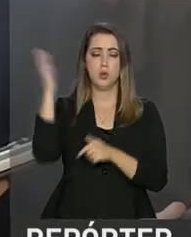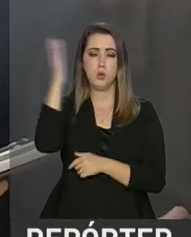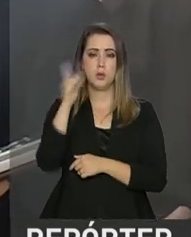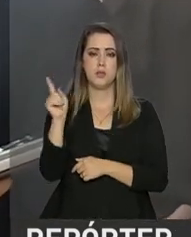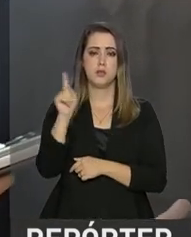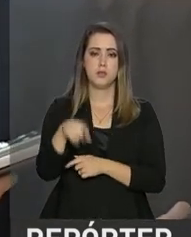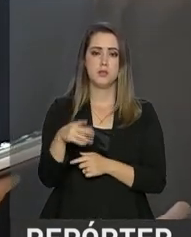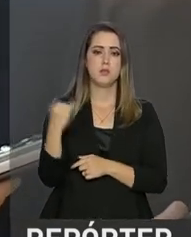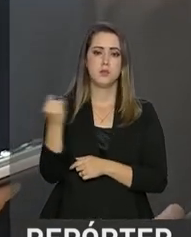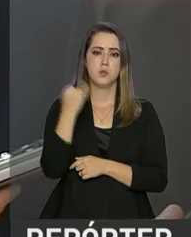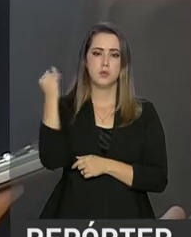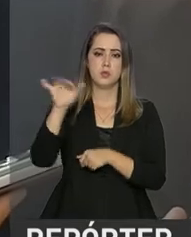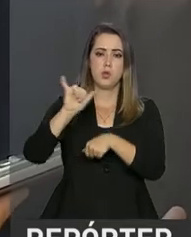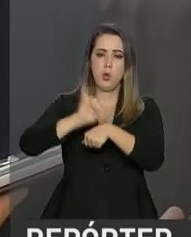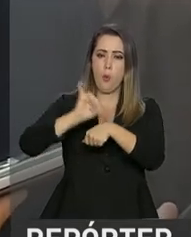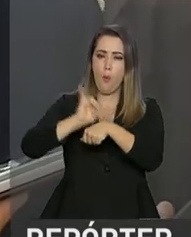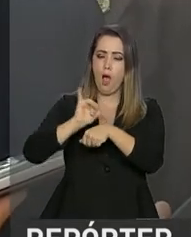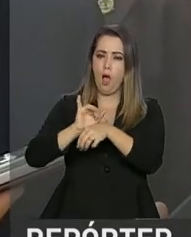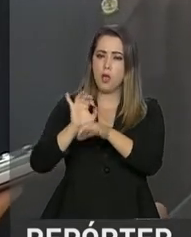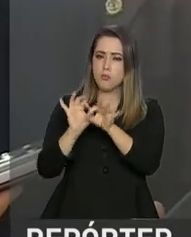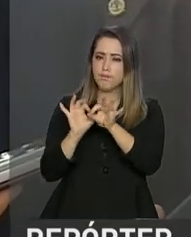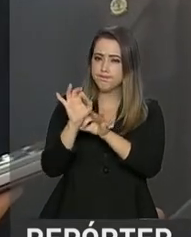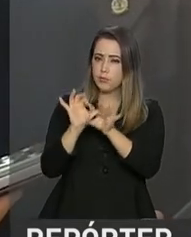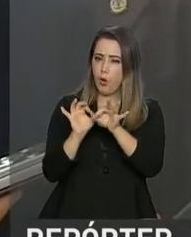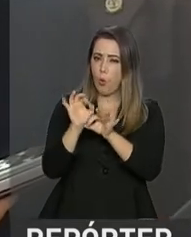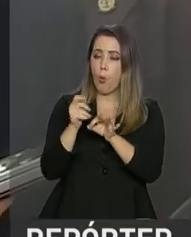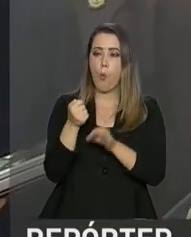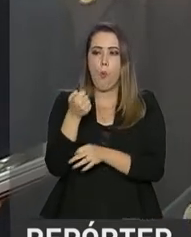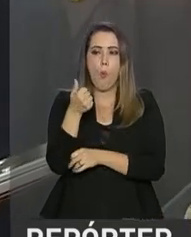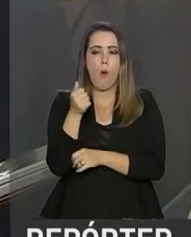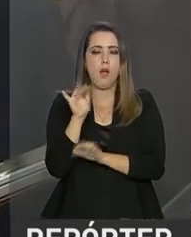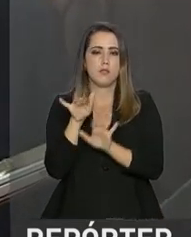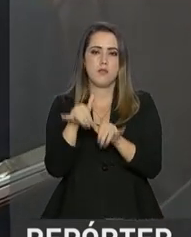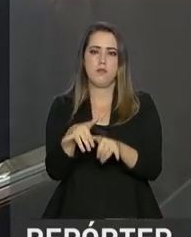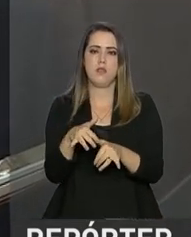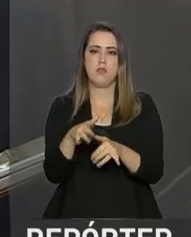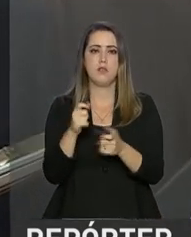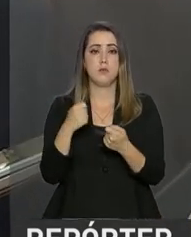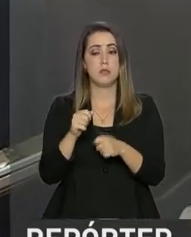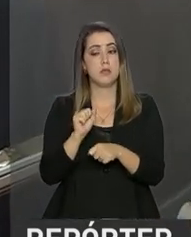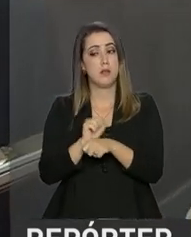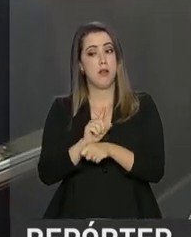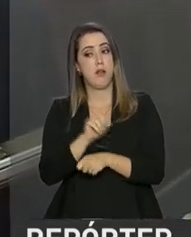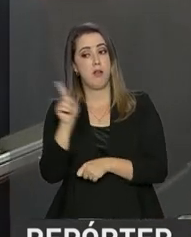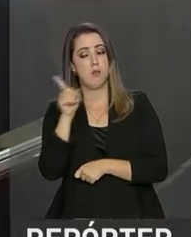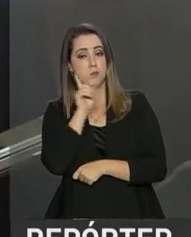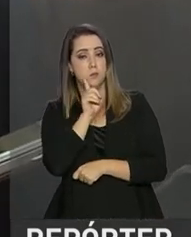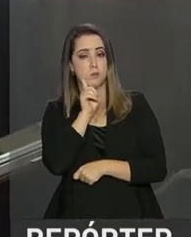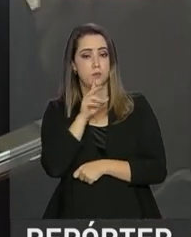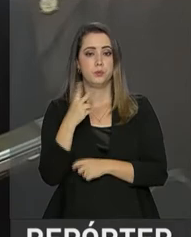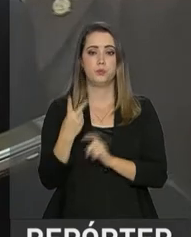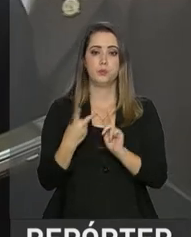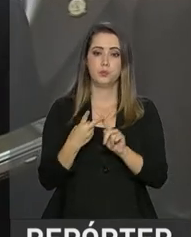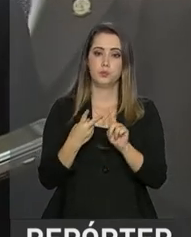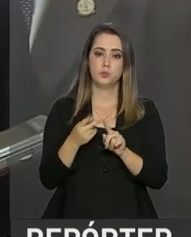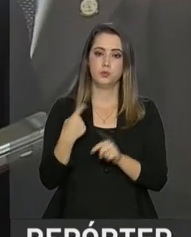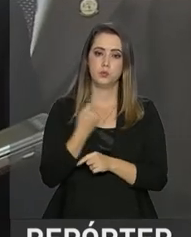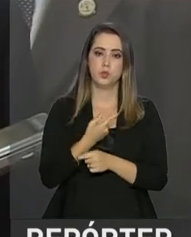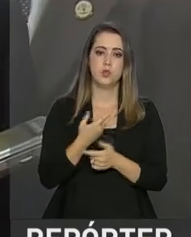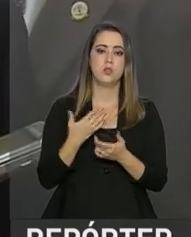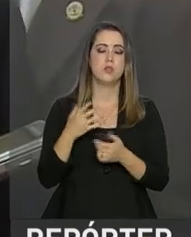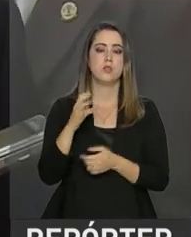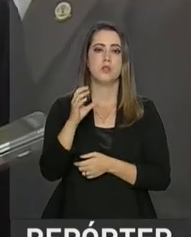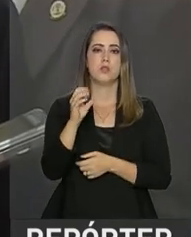brasil acho digamos inacabado que acabado lá nos estados unidos primeiro ponto segundo ponto é que nós importamos um carvão